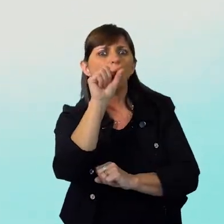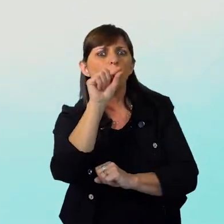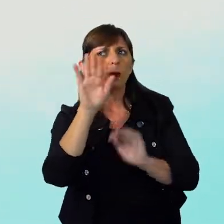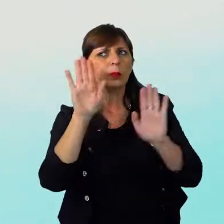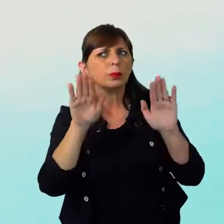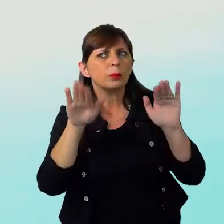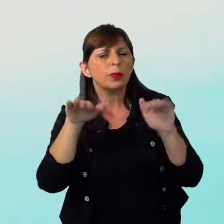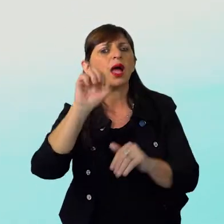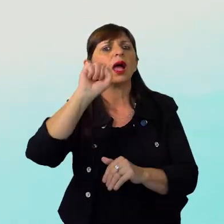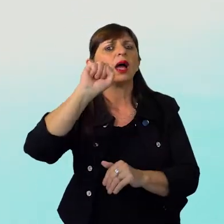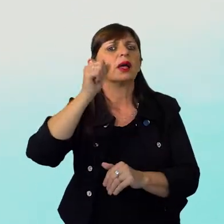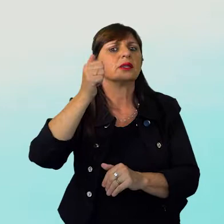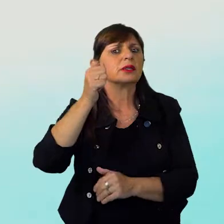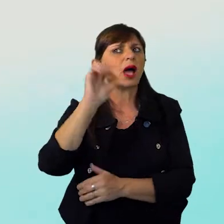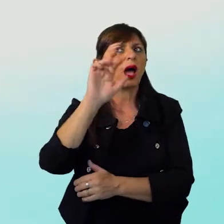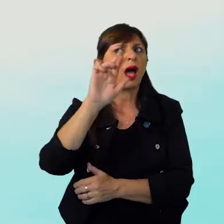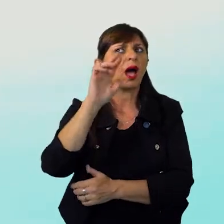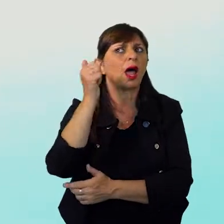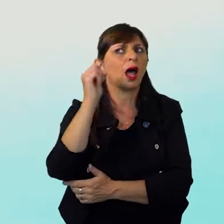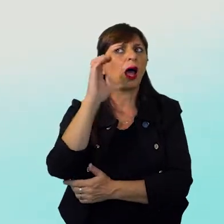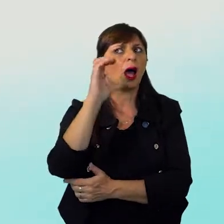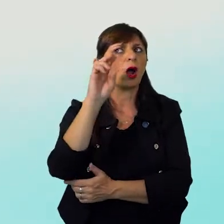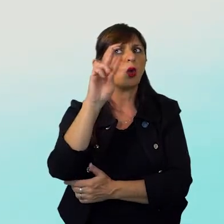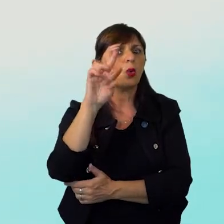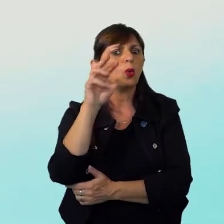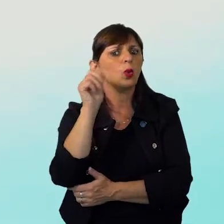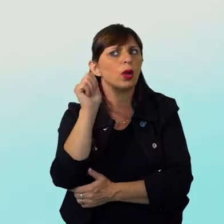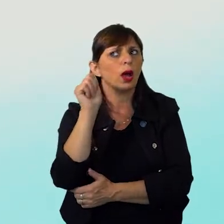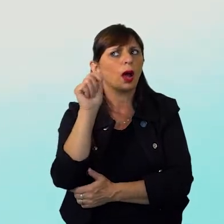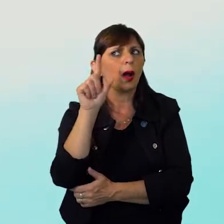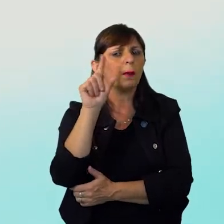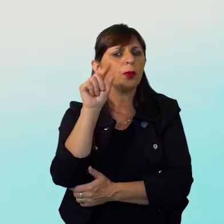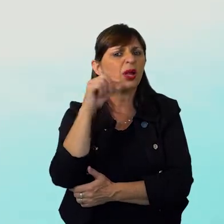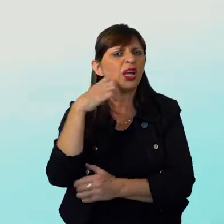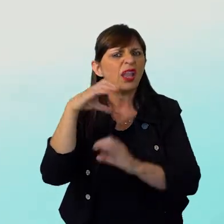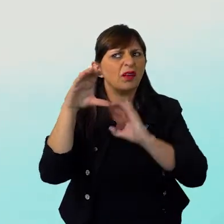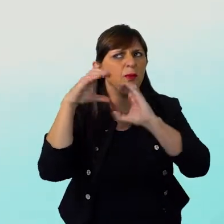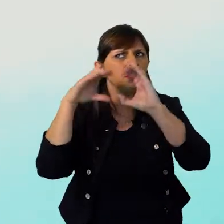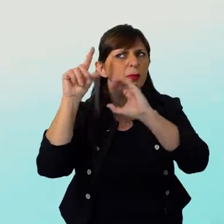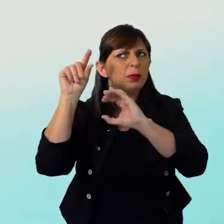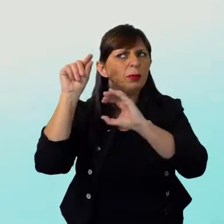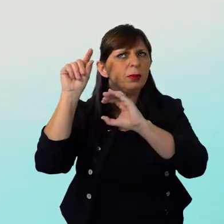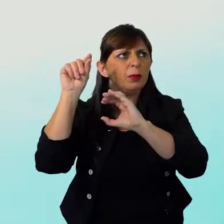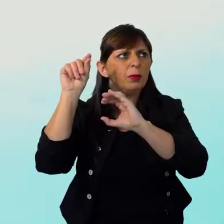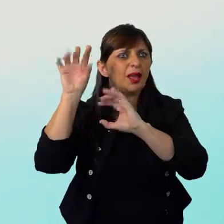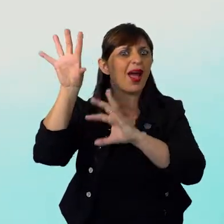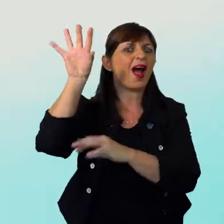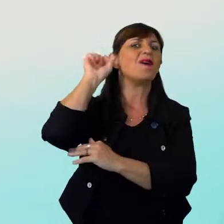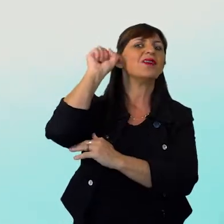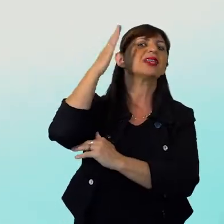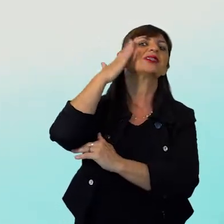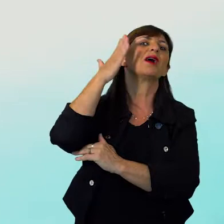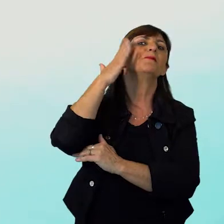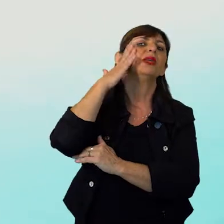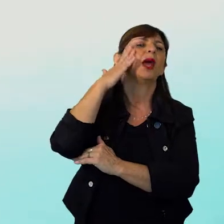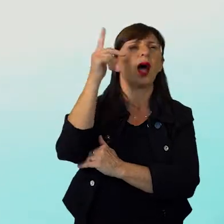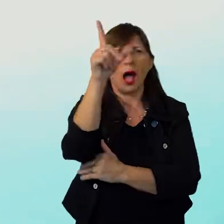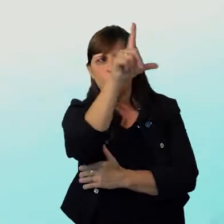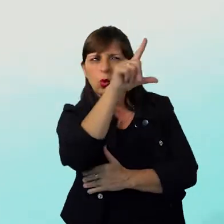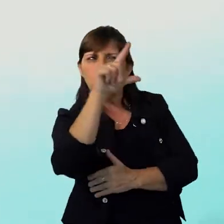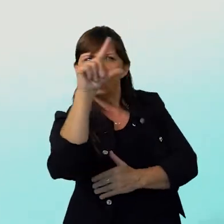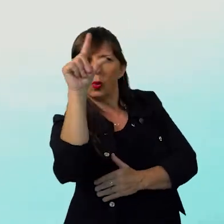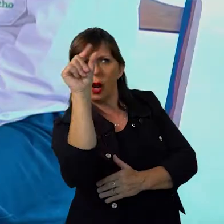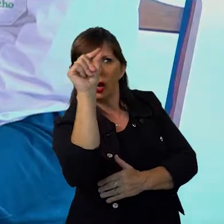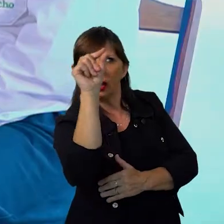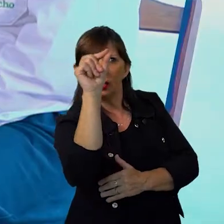observando o movimento do tempo ou um com relação à lua era muito importante porque eles